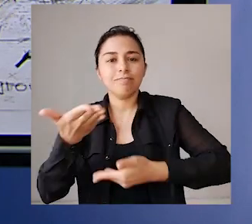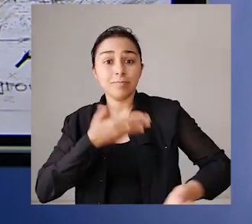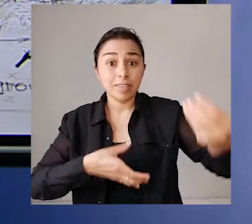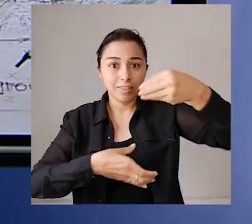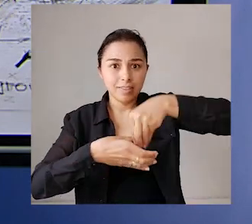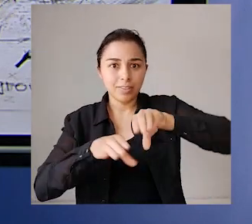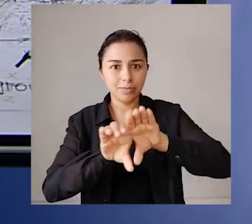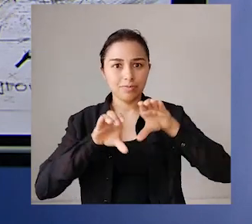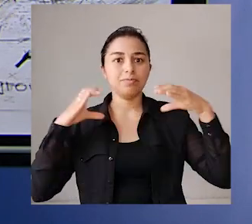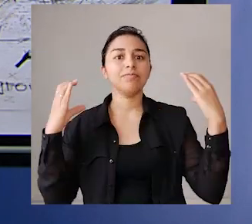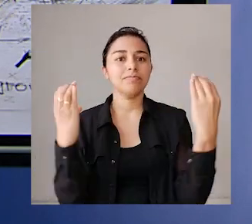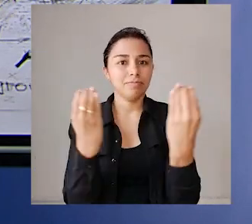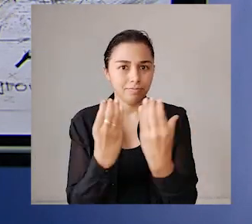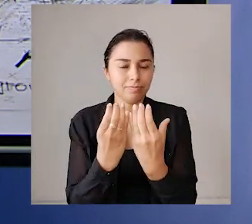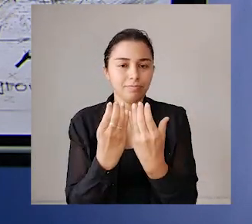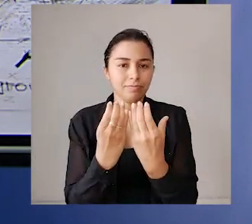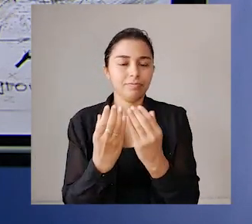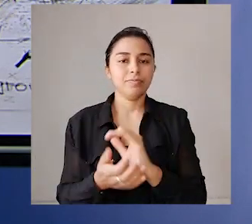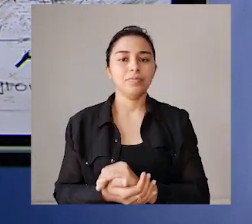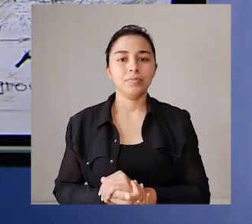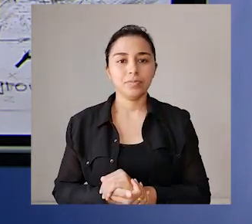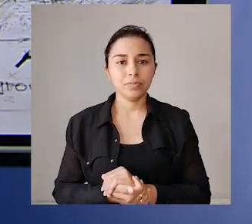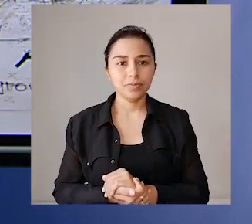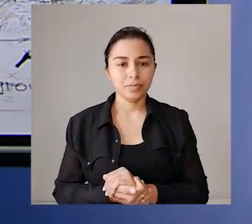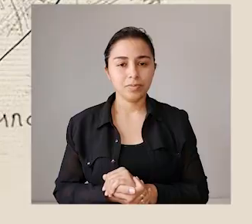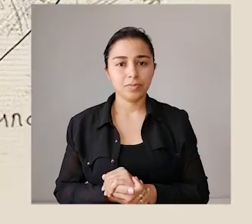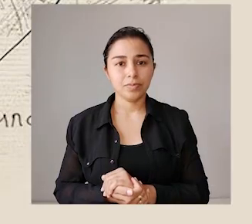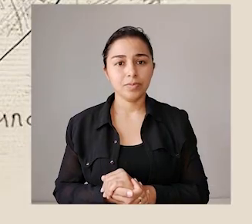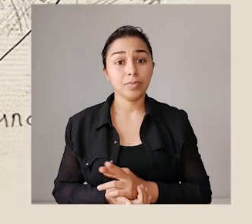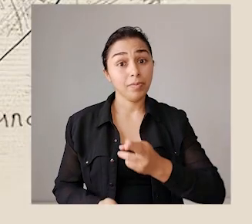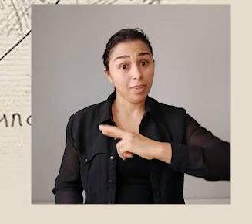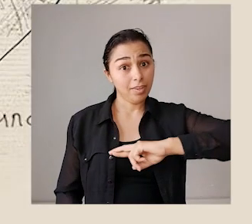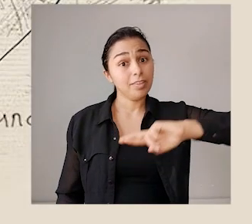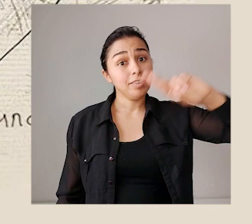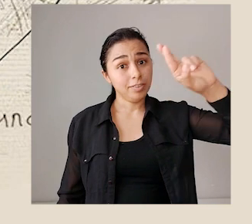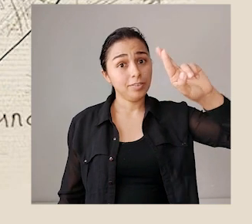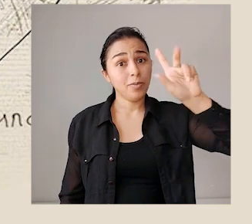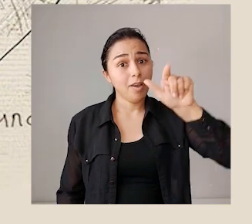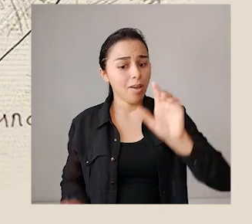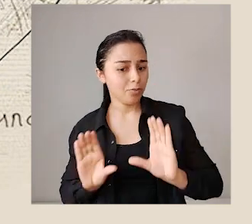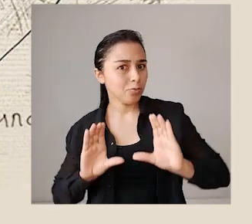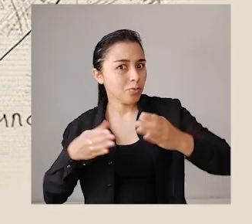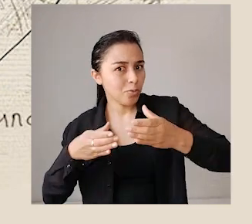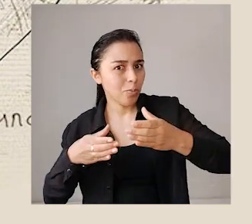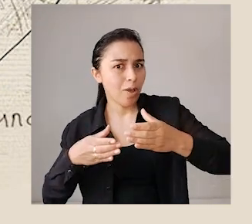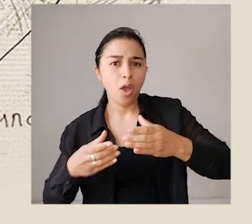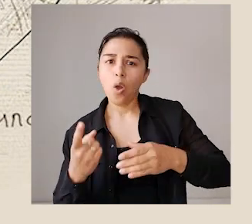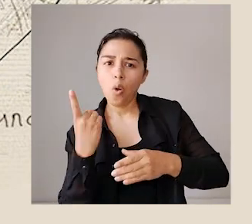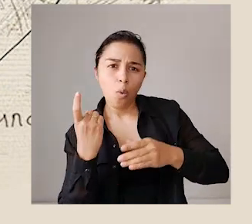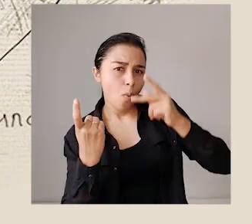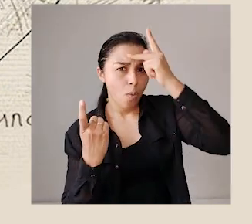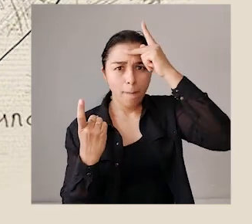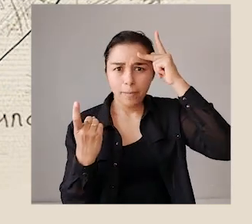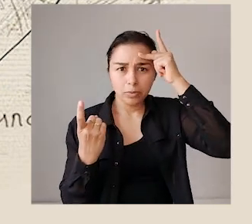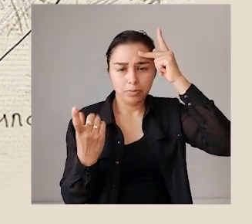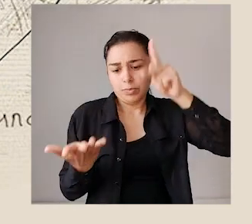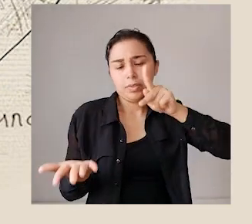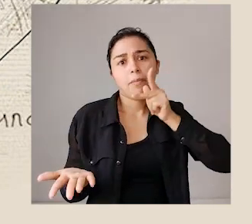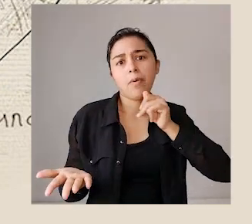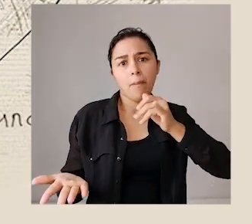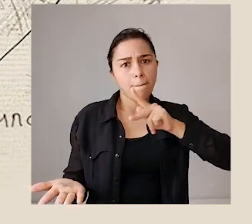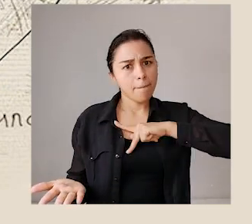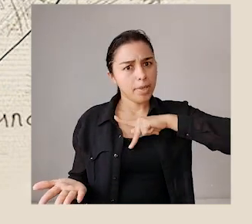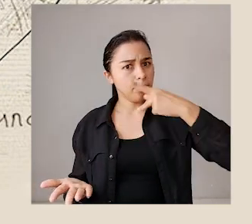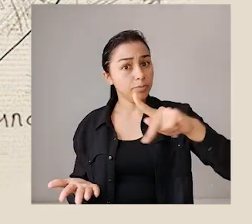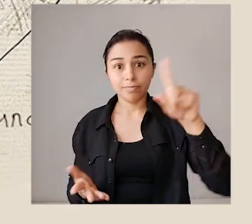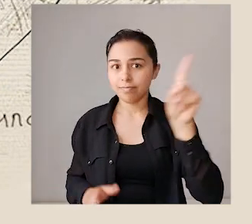uma comunidade, por um povo. A religião ela é coletiva, ela não pode ser só minha,